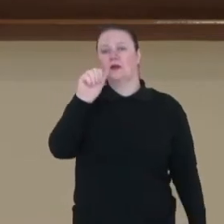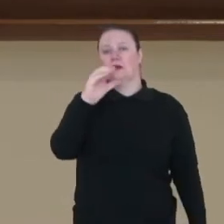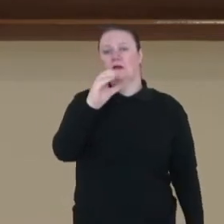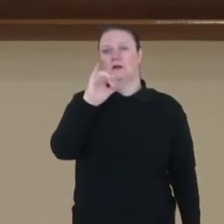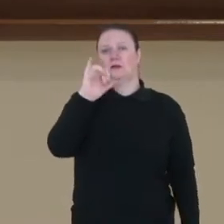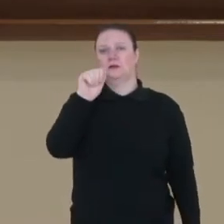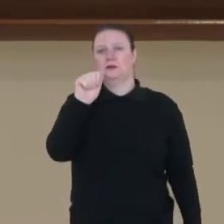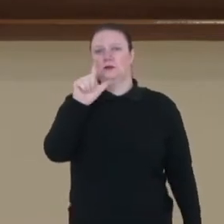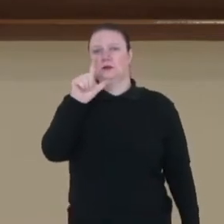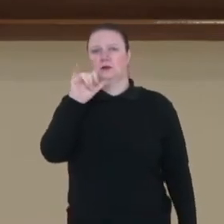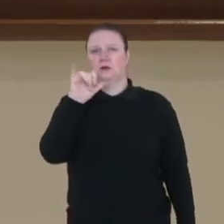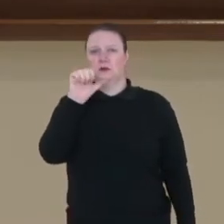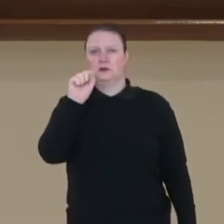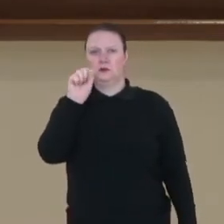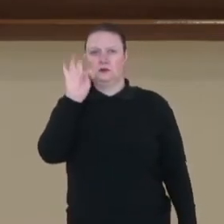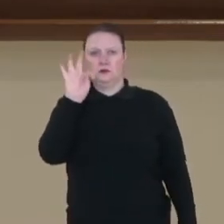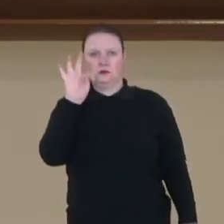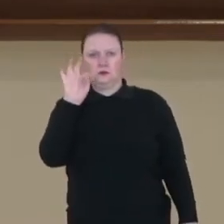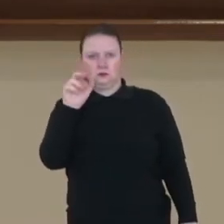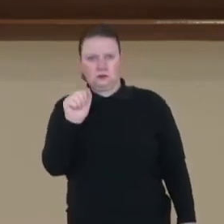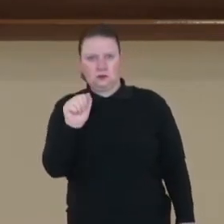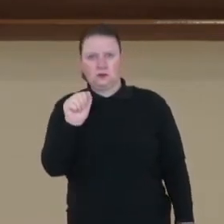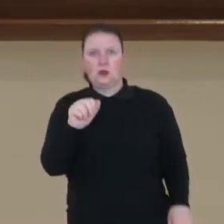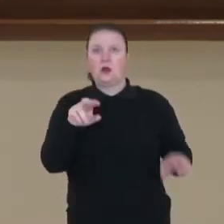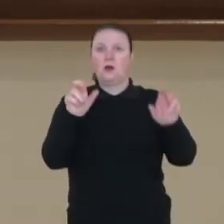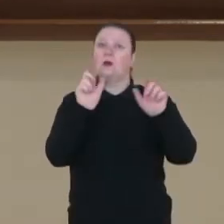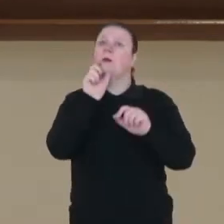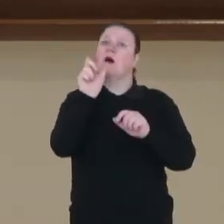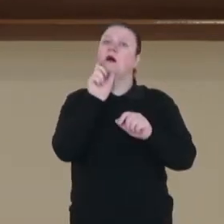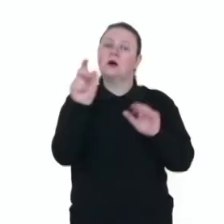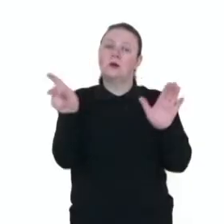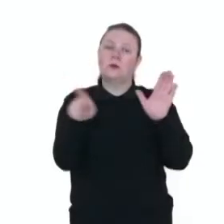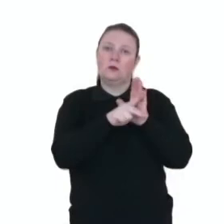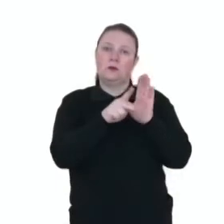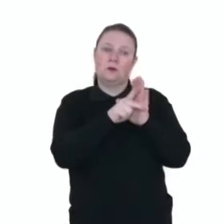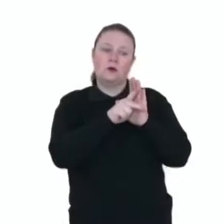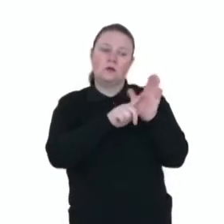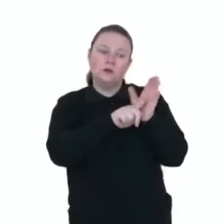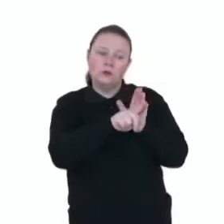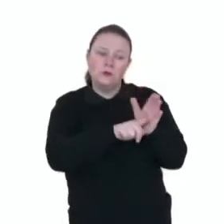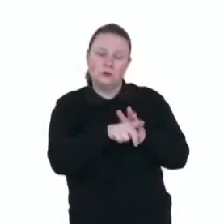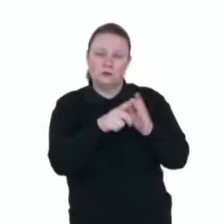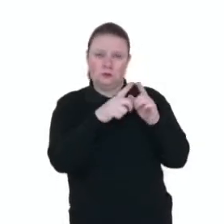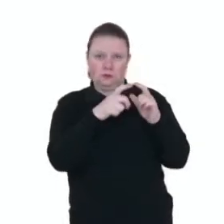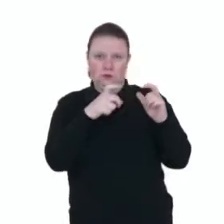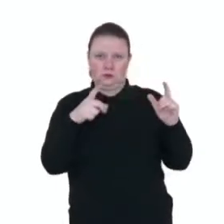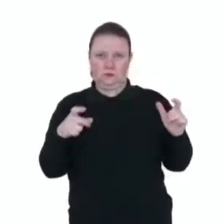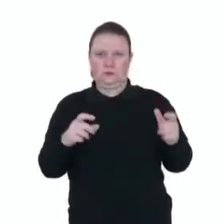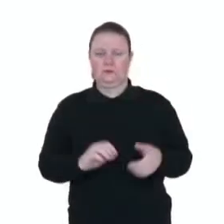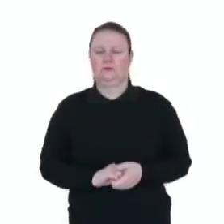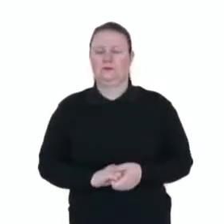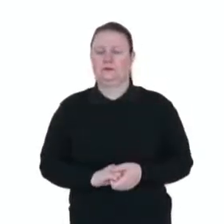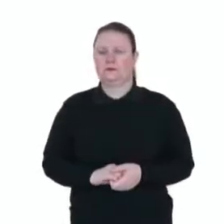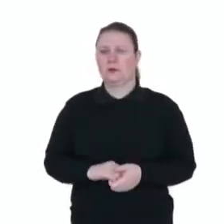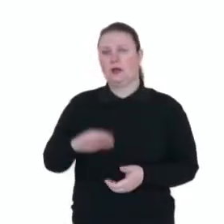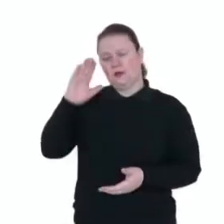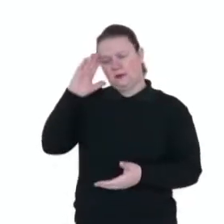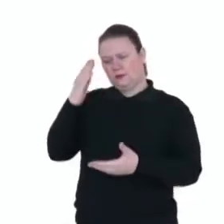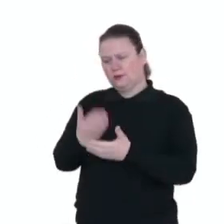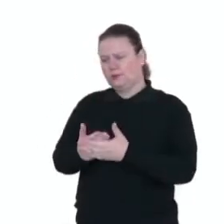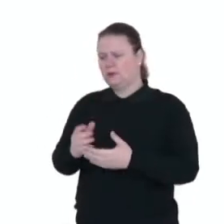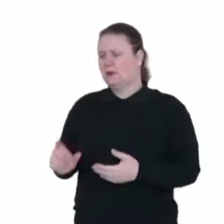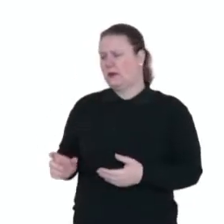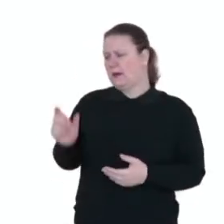num conceito para os teóricos científicos, né? Crê que umas raças são superiores às outras, o